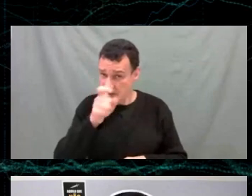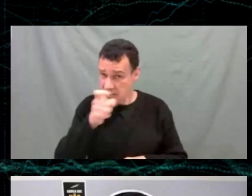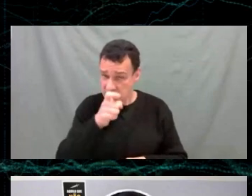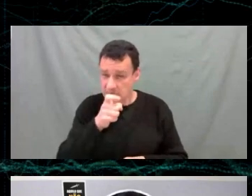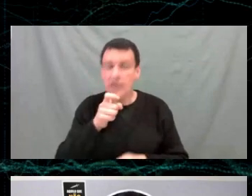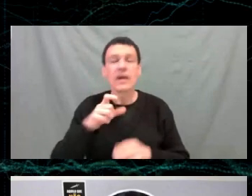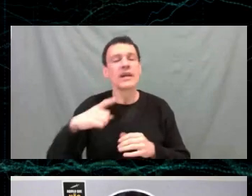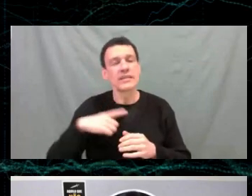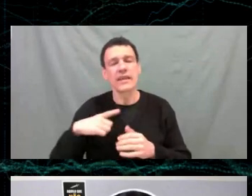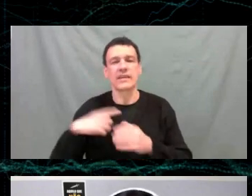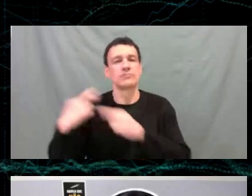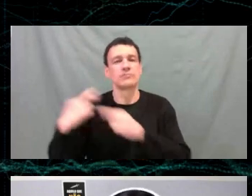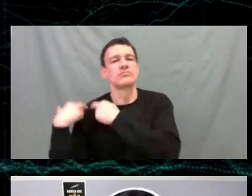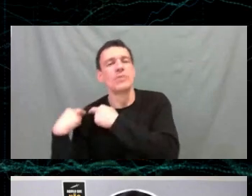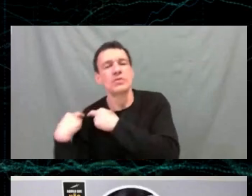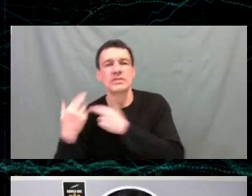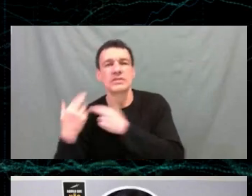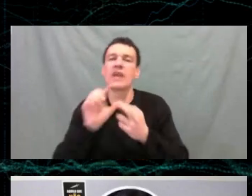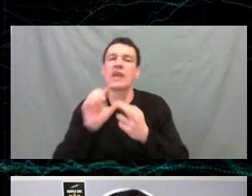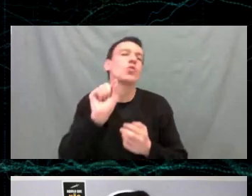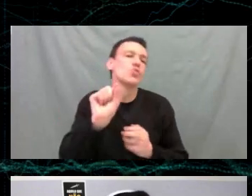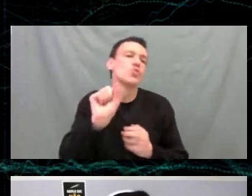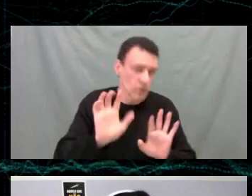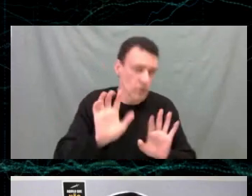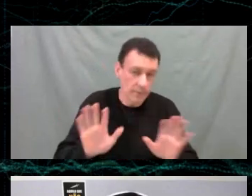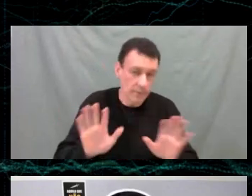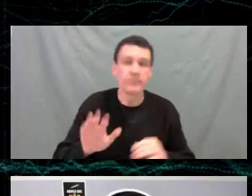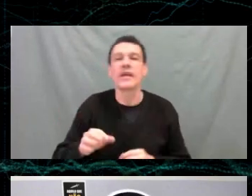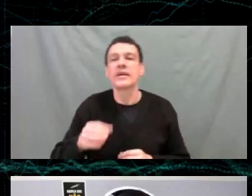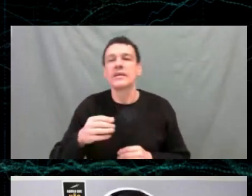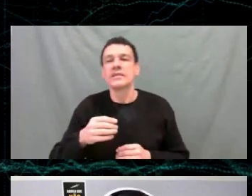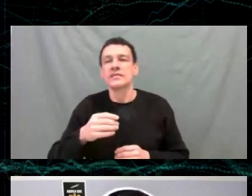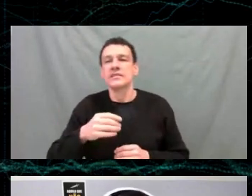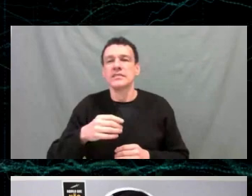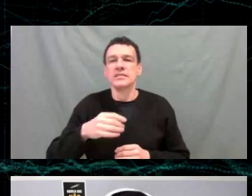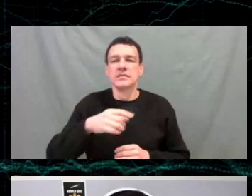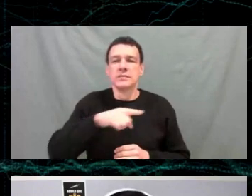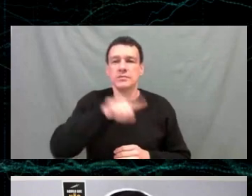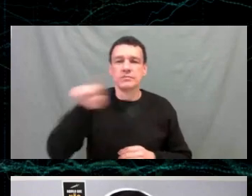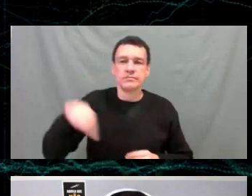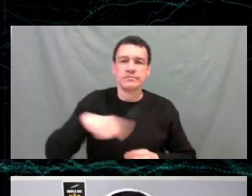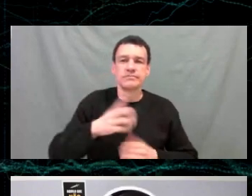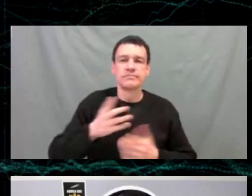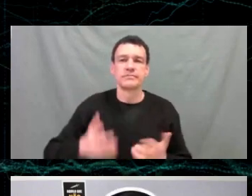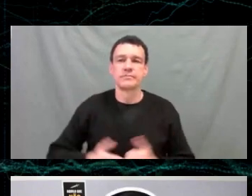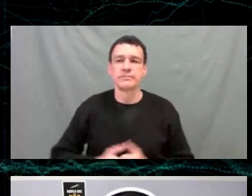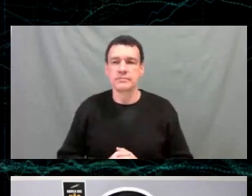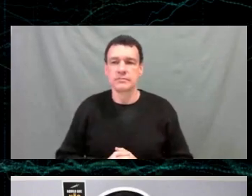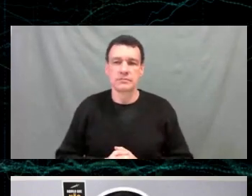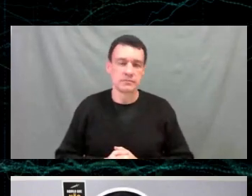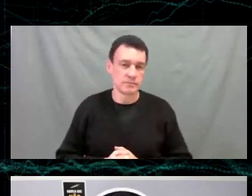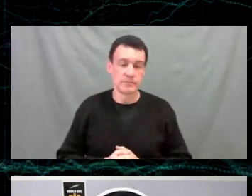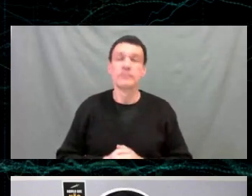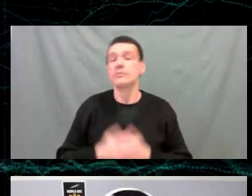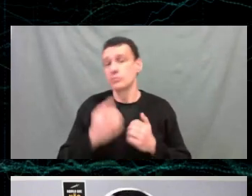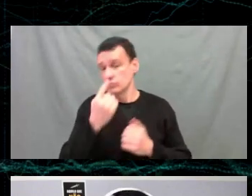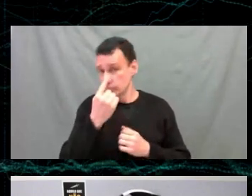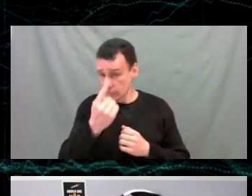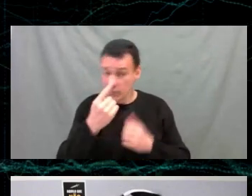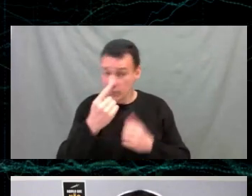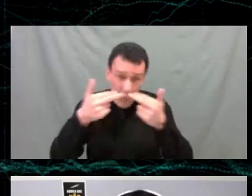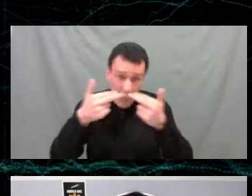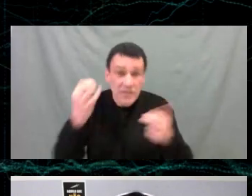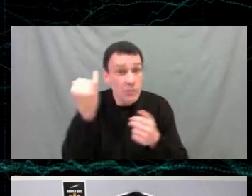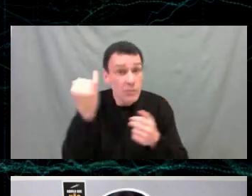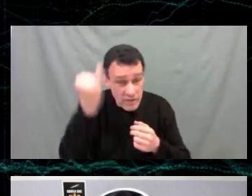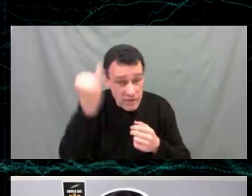que o Zabbix Server desempenha. Então, o entendimento básico, muito básico mesmo, citando uma das características do componente Zabbix Server da arquitetura, é que